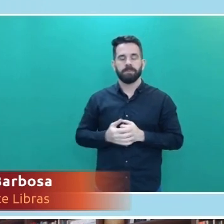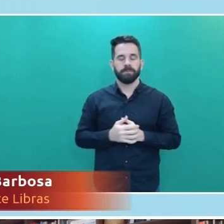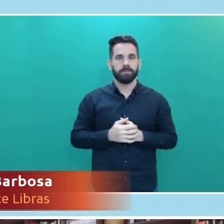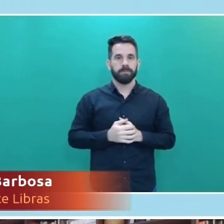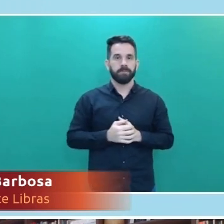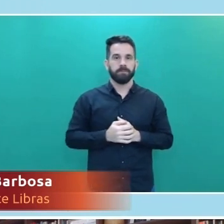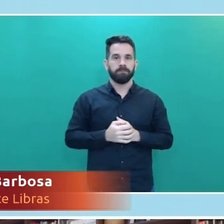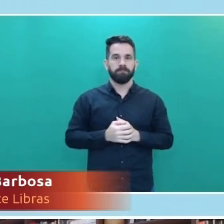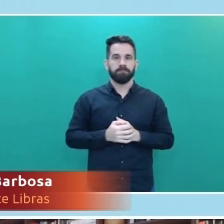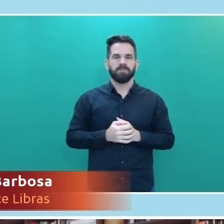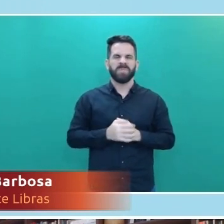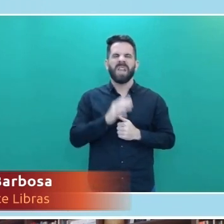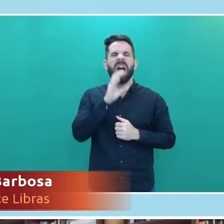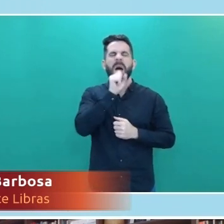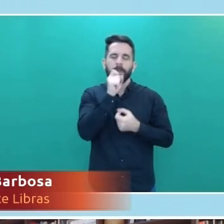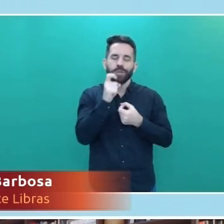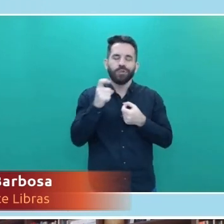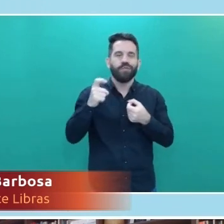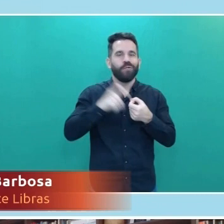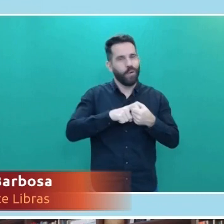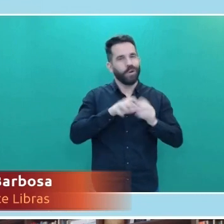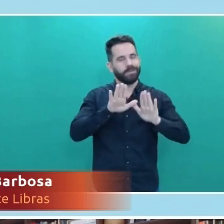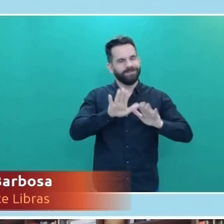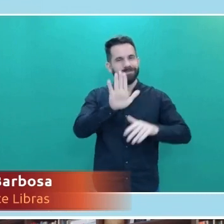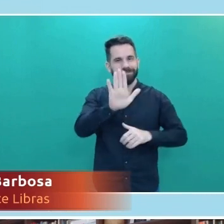62991811406. Daqui a pouquinho a gente volta, não sai daí não.